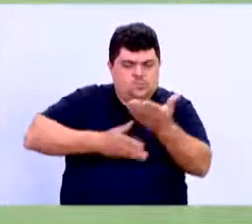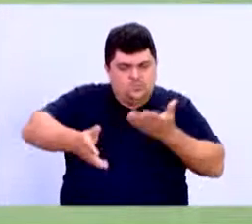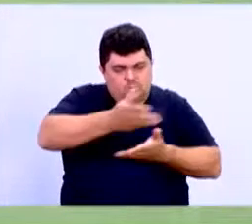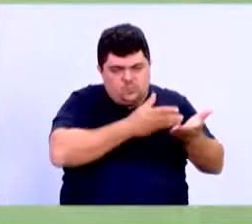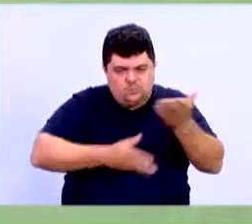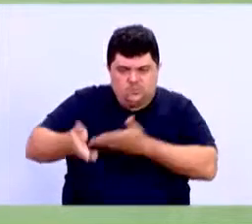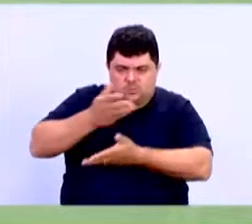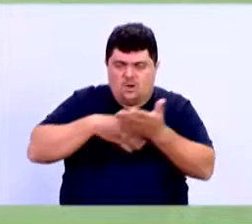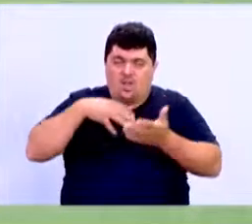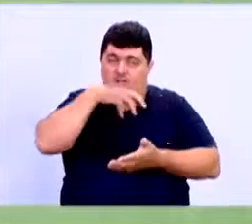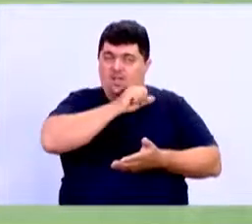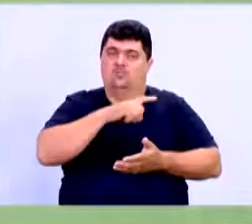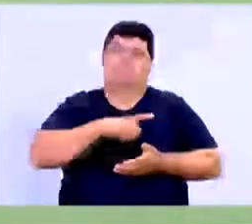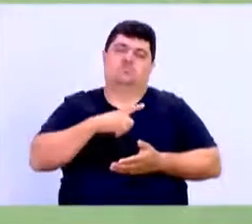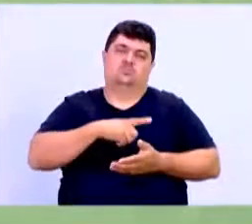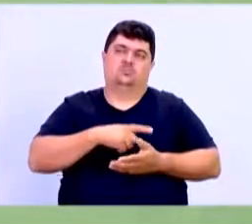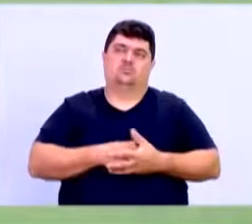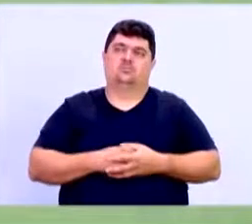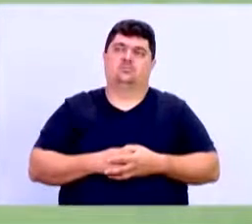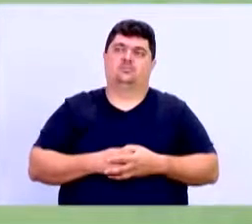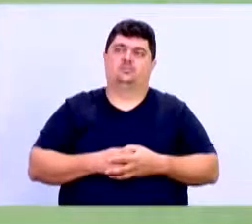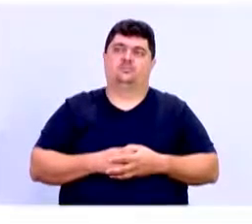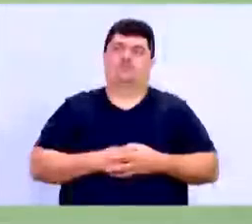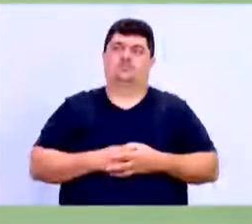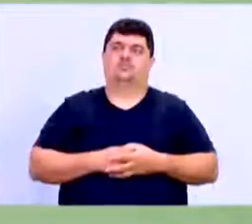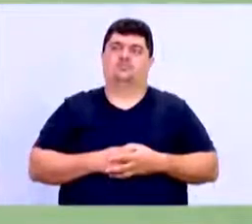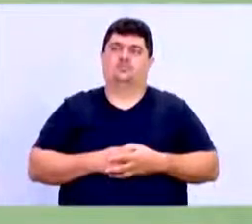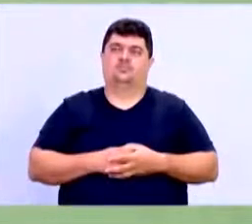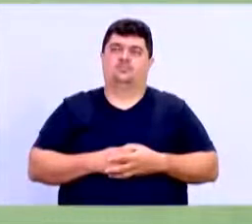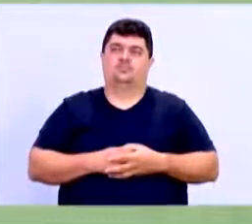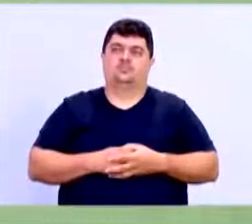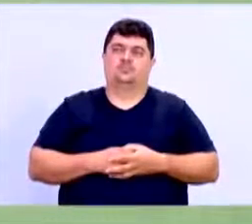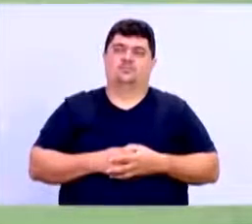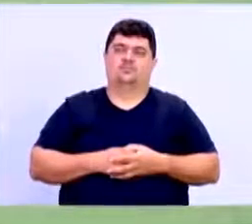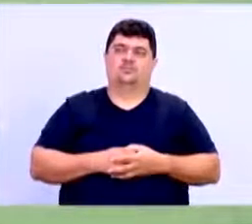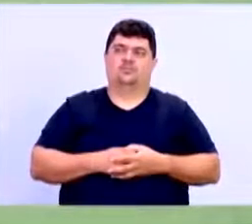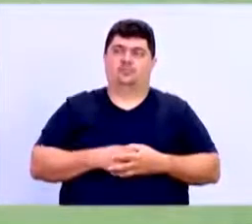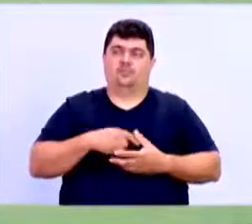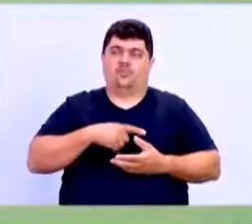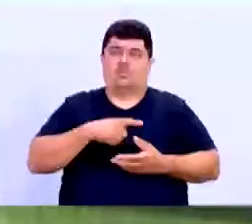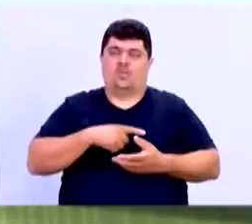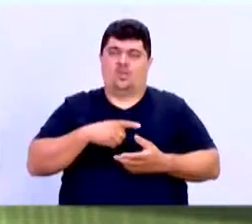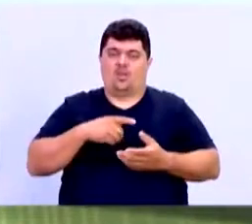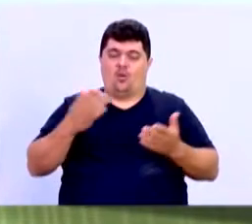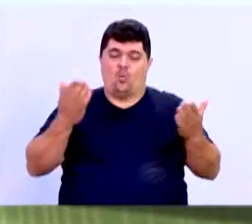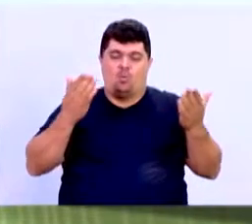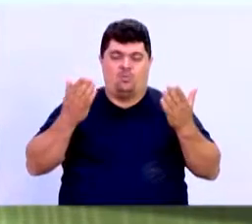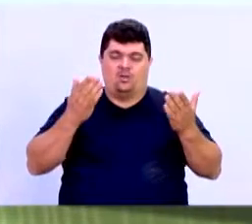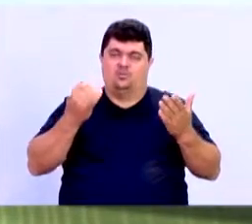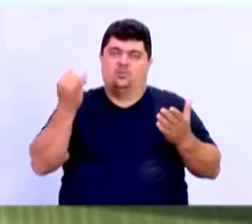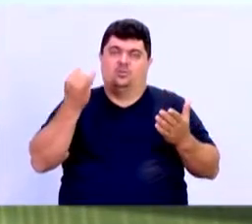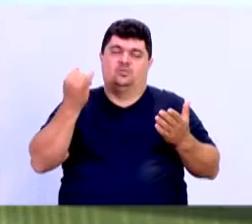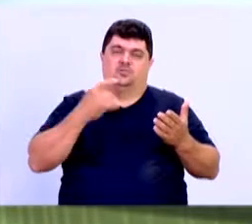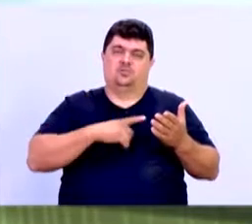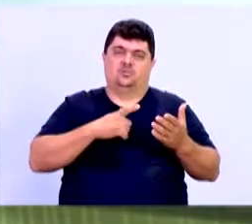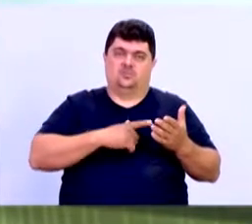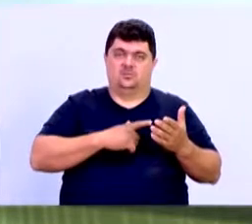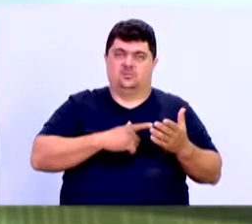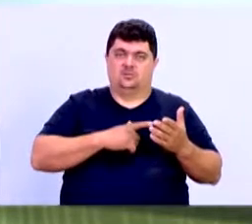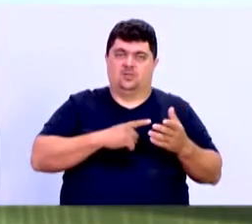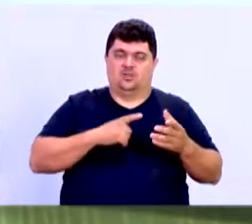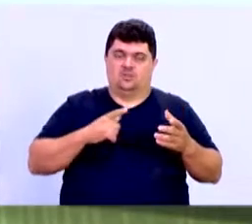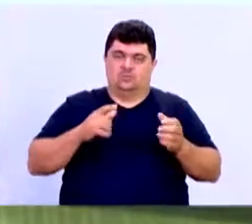consideração a comparação com outras. Então, são entidades que eles trabalham com comparação e elas se associam a